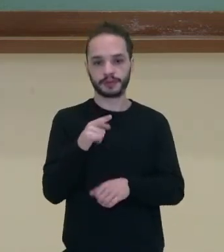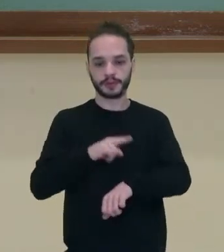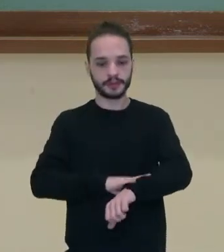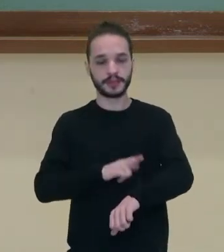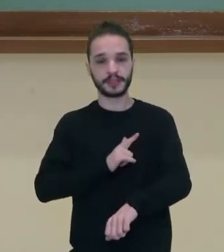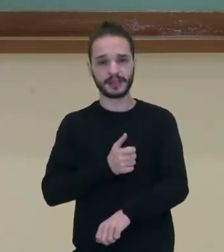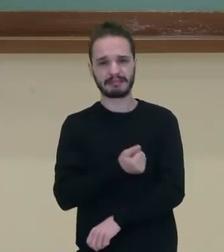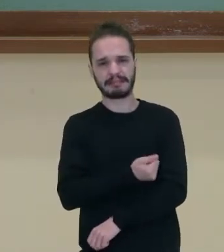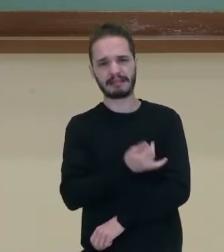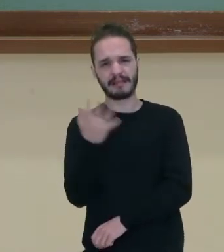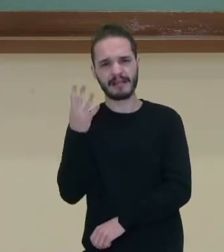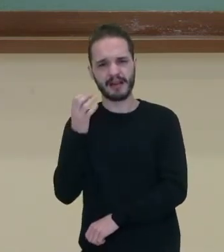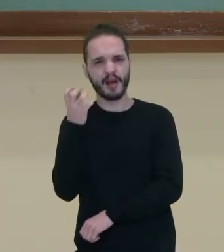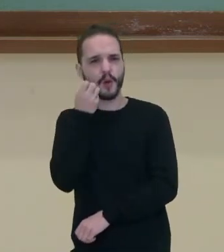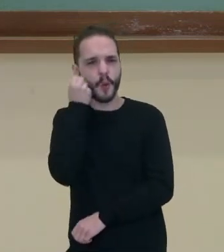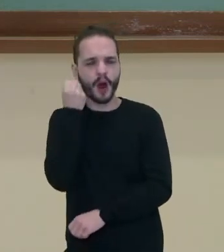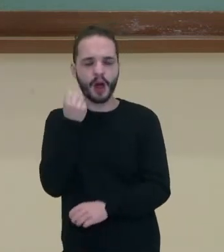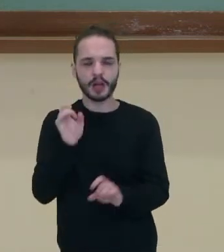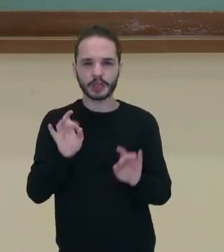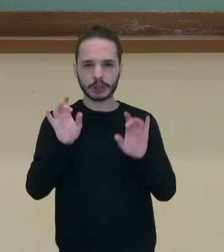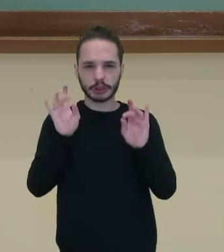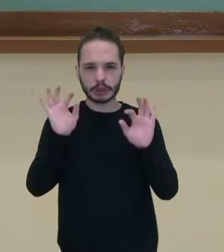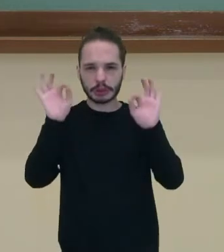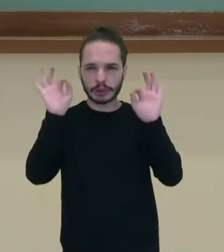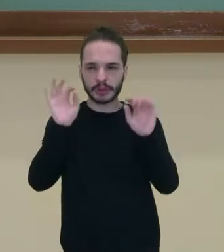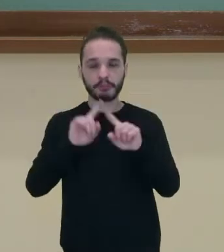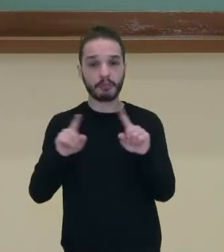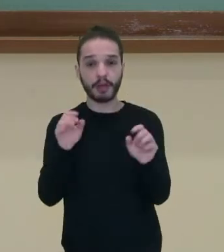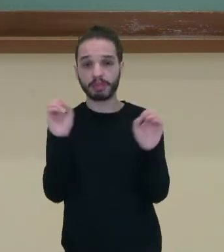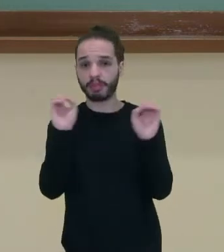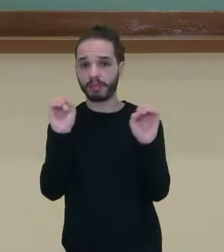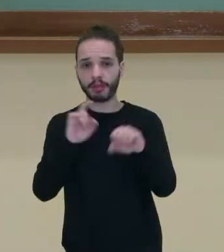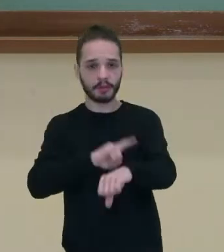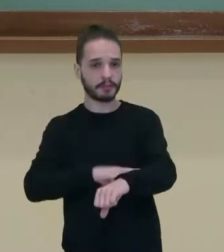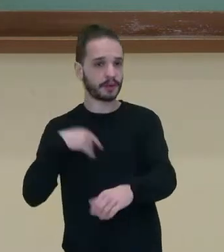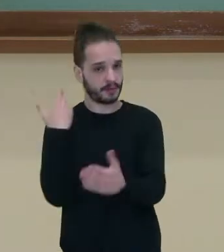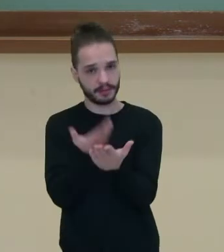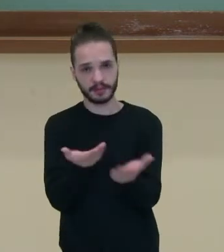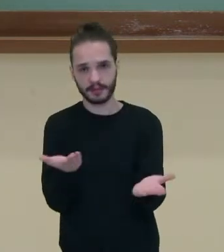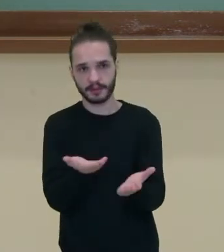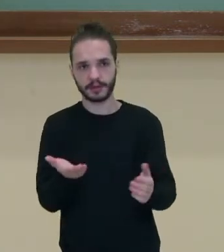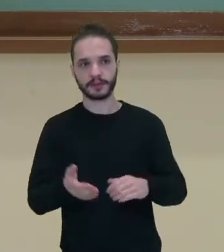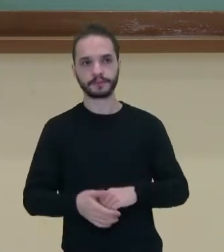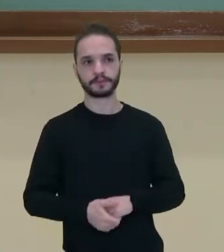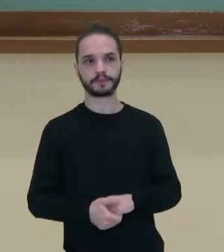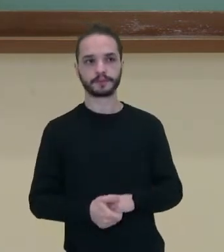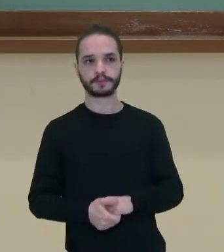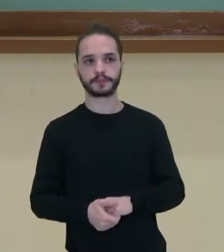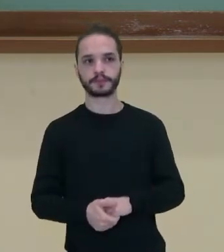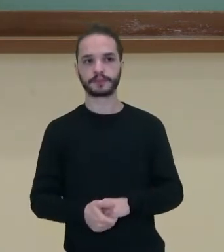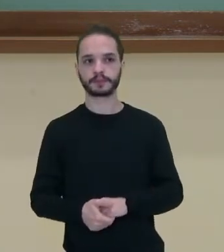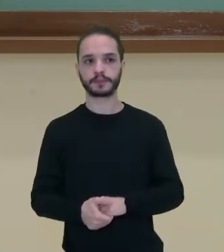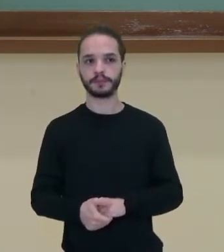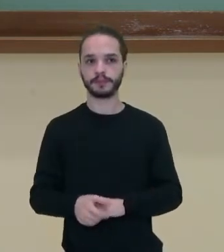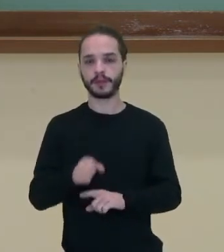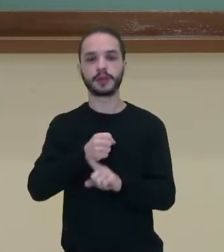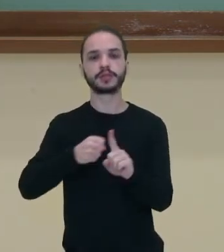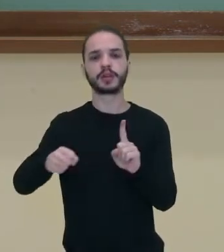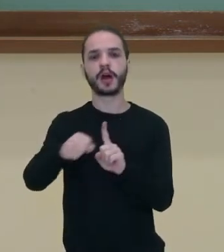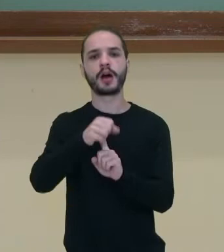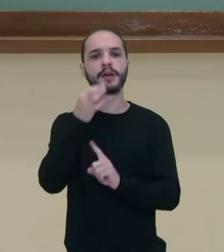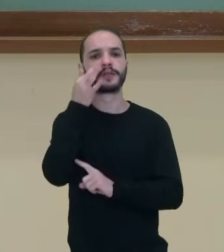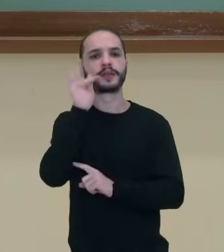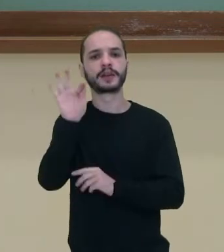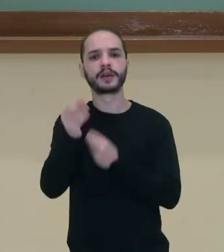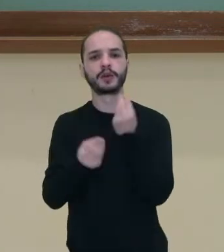de quartos, janelas, luxo para todo lado, mas não tinha banheiro nenhum até hoje, inclusive, tá? E a sociedade francesa, como que ela